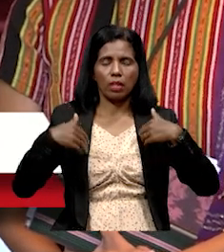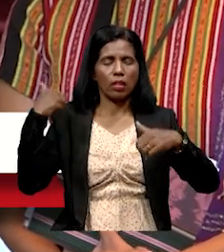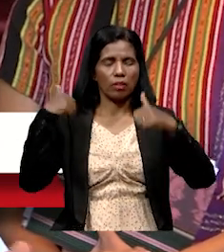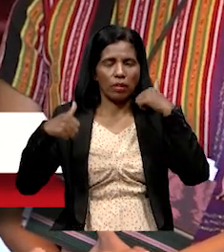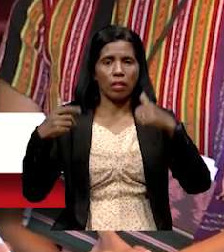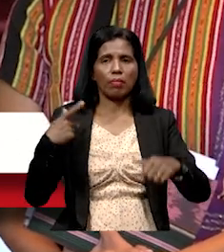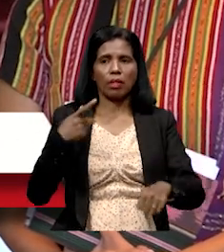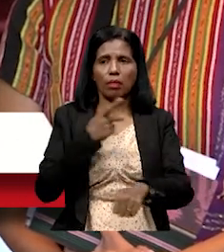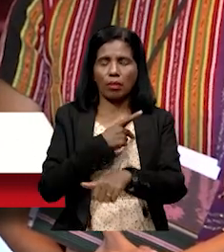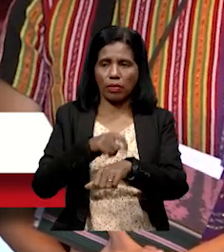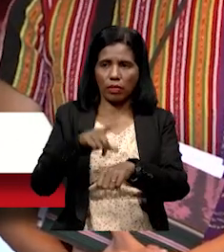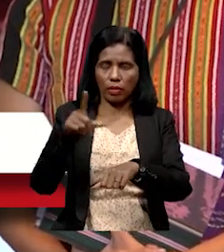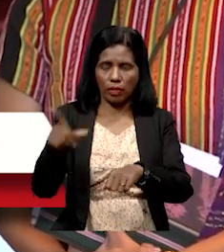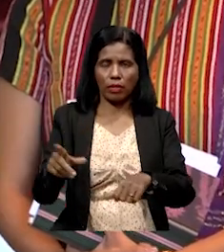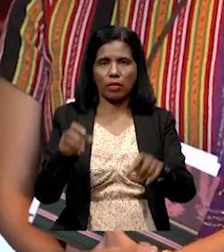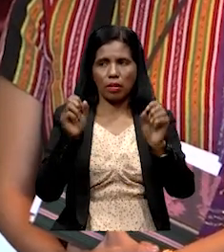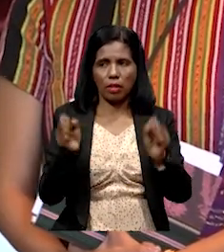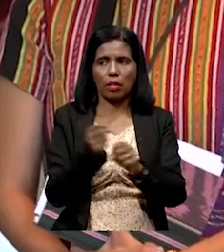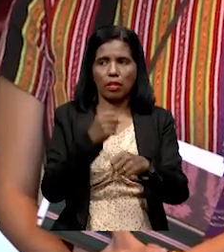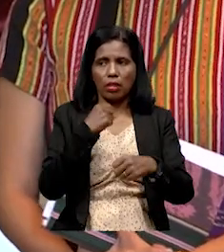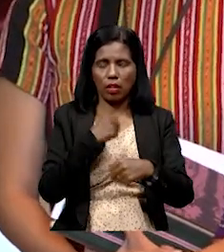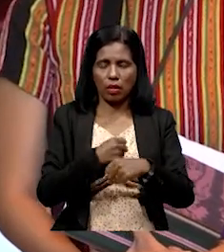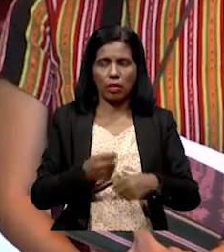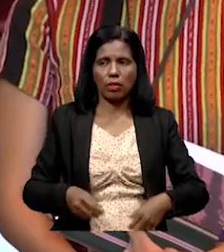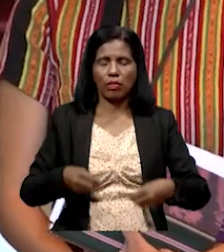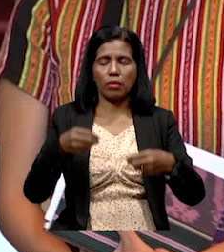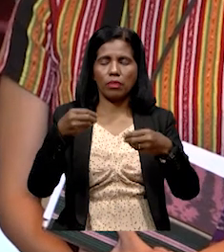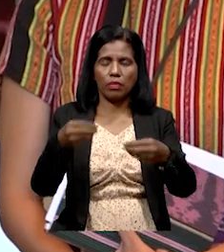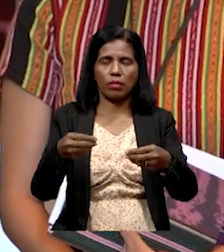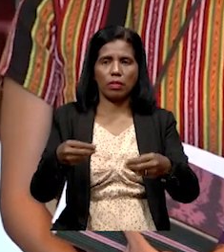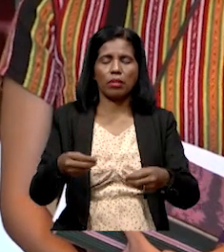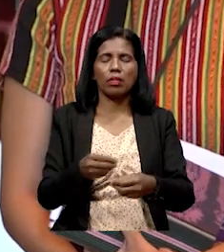nio. Nia maka sei halo preside cerimônia